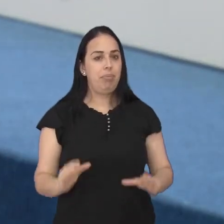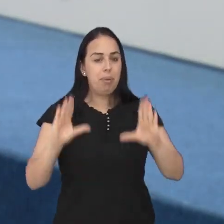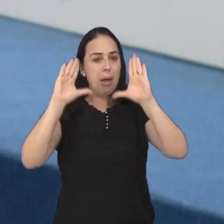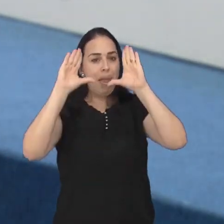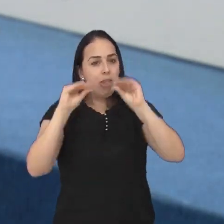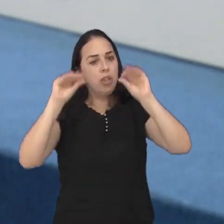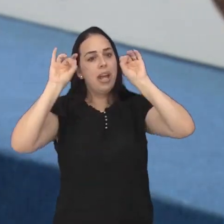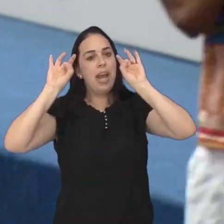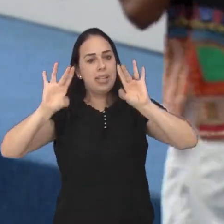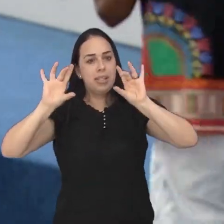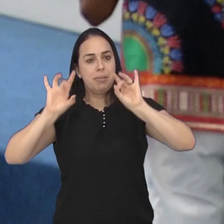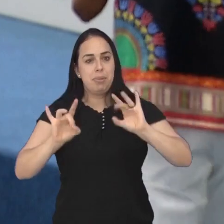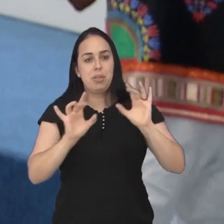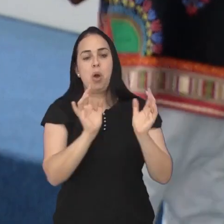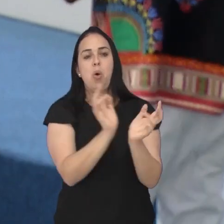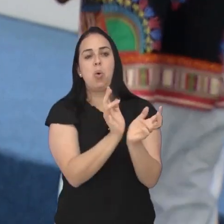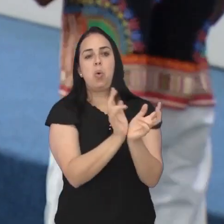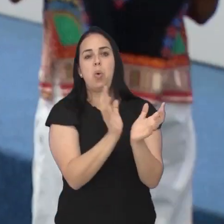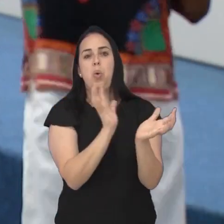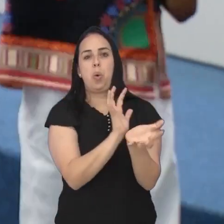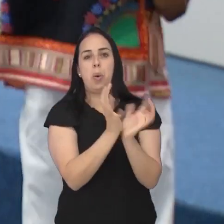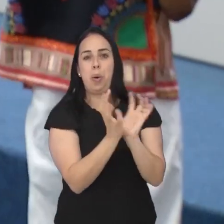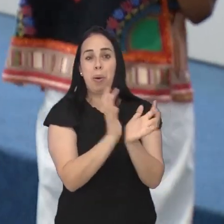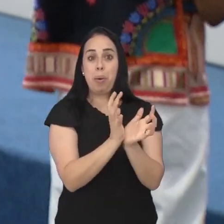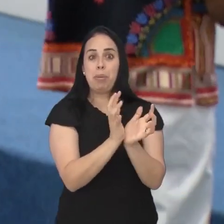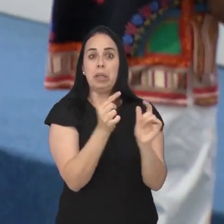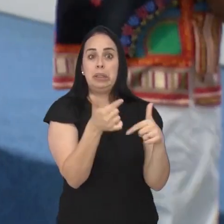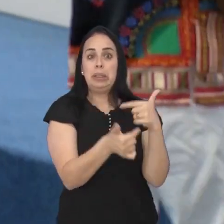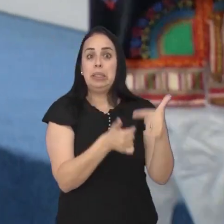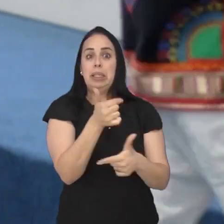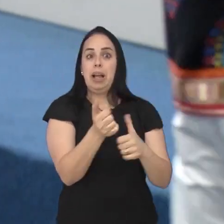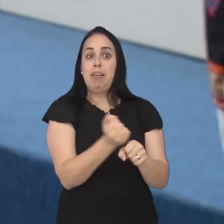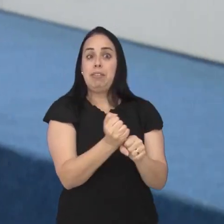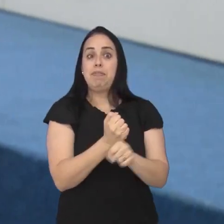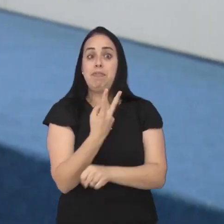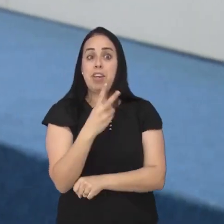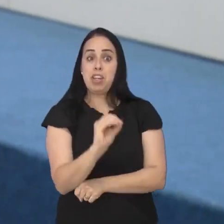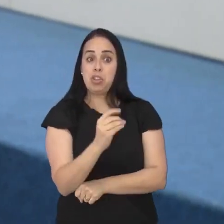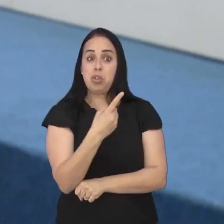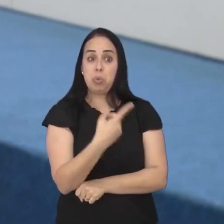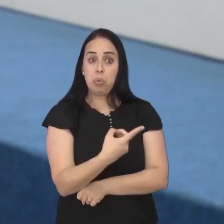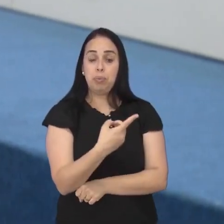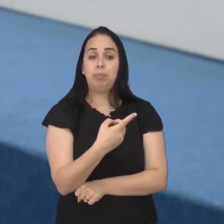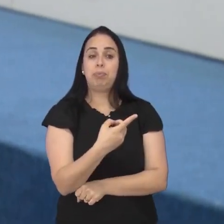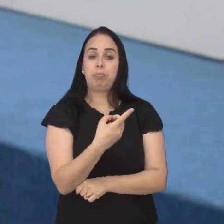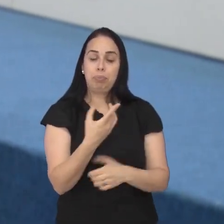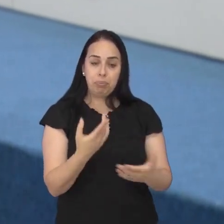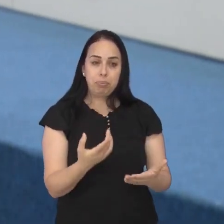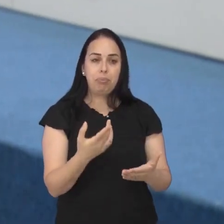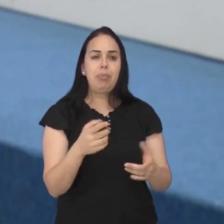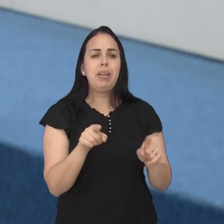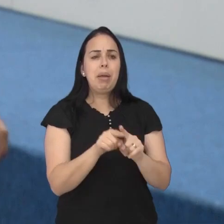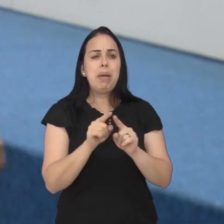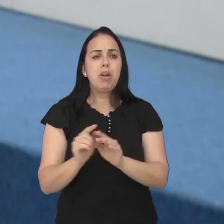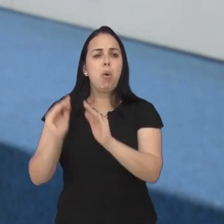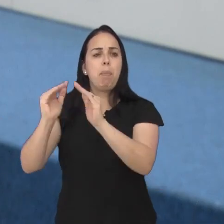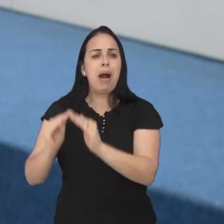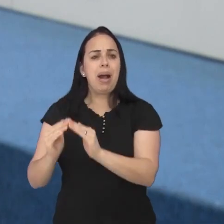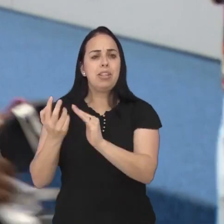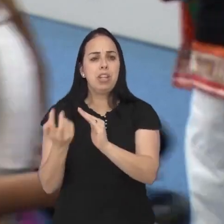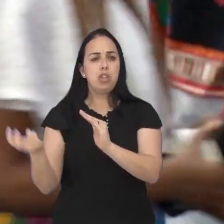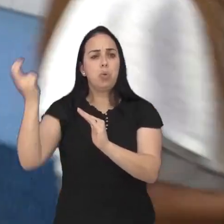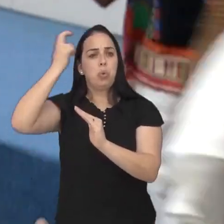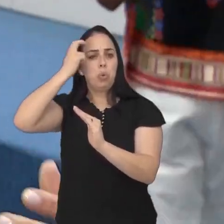noite especial, é um grupo que já tem um trabalho há 21 anos aqui na cidade, né, com o jongo e com um ponto de